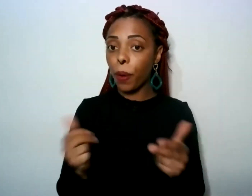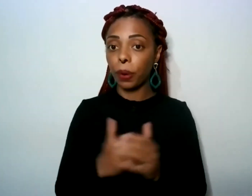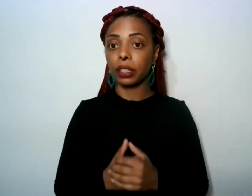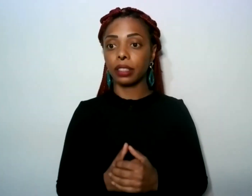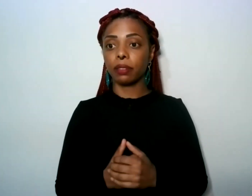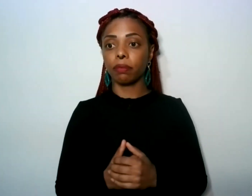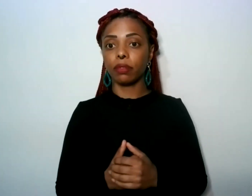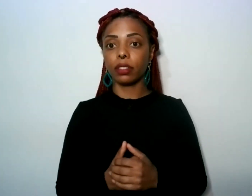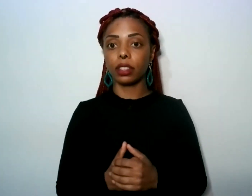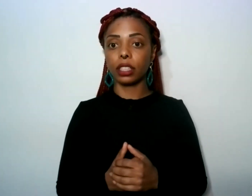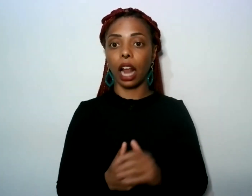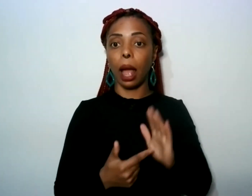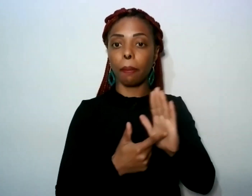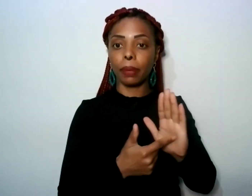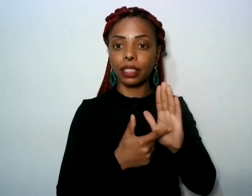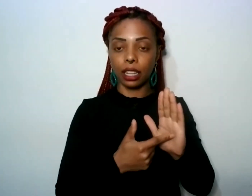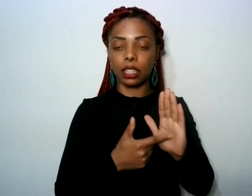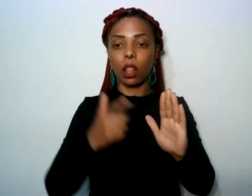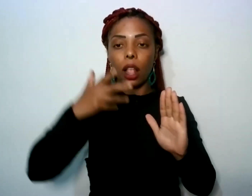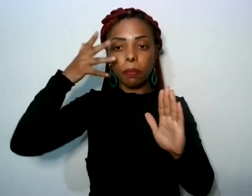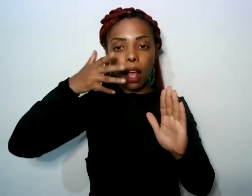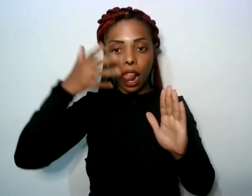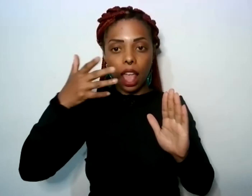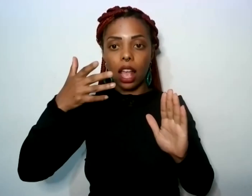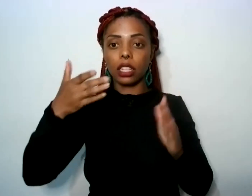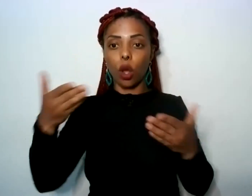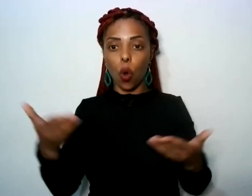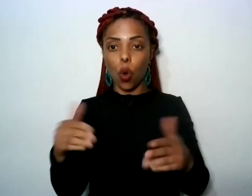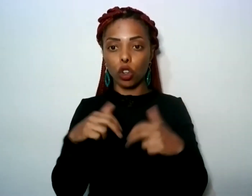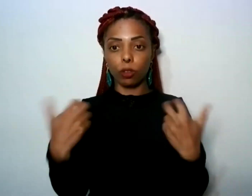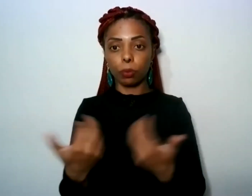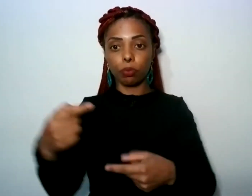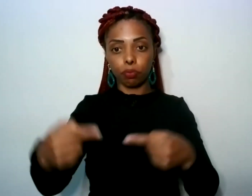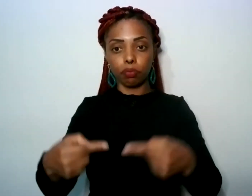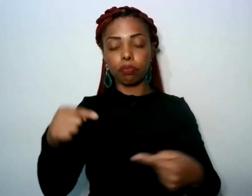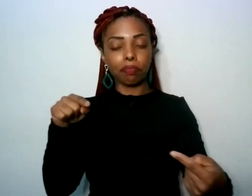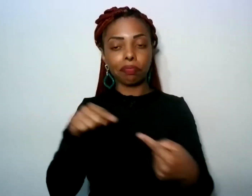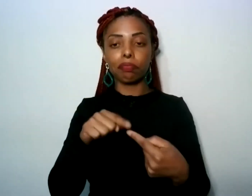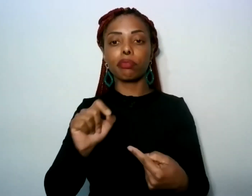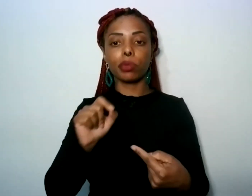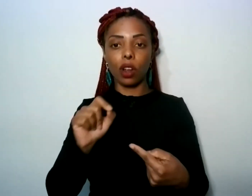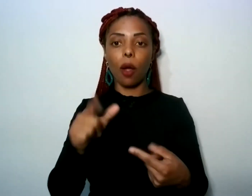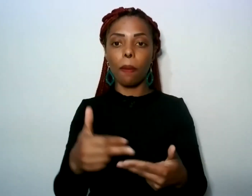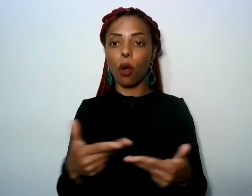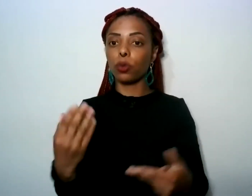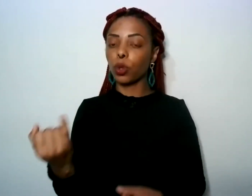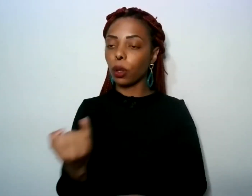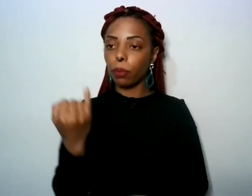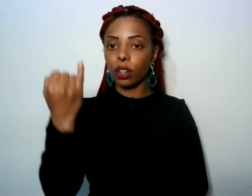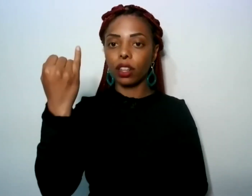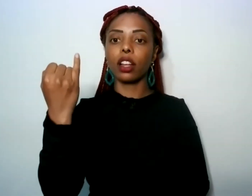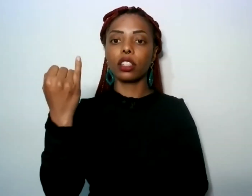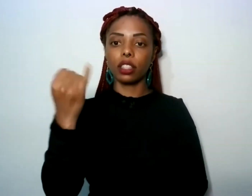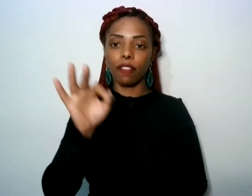apresentação dessas palestras na mesa redonda de hoje cumpre também uma das funções primordiais da universidade pública que é não